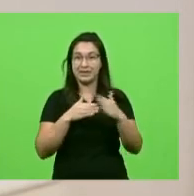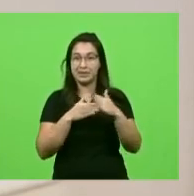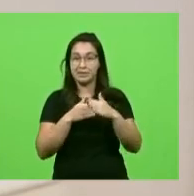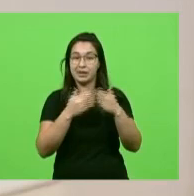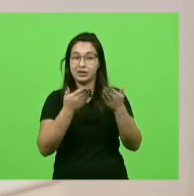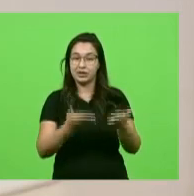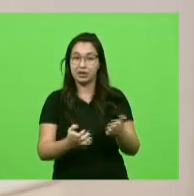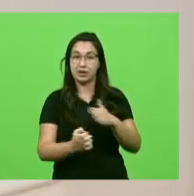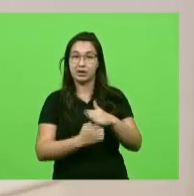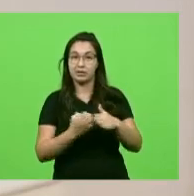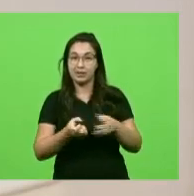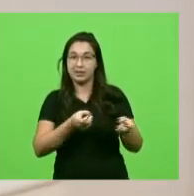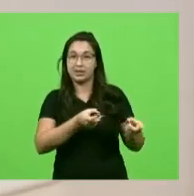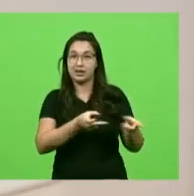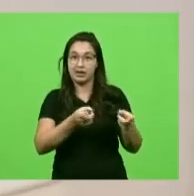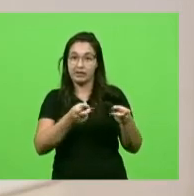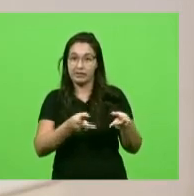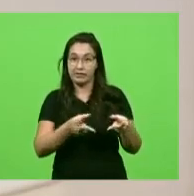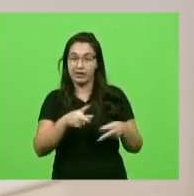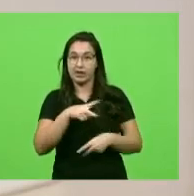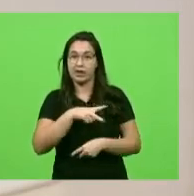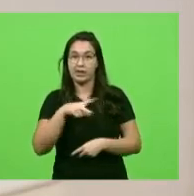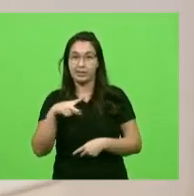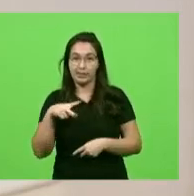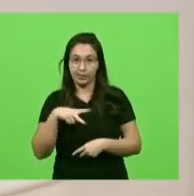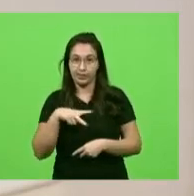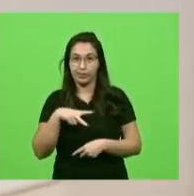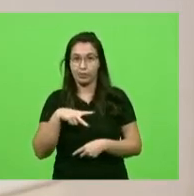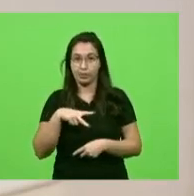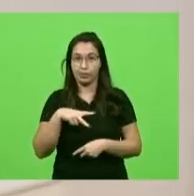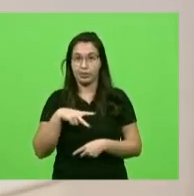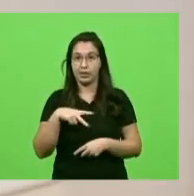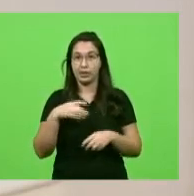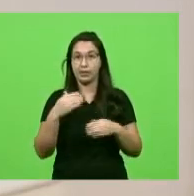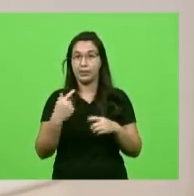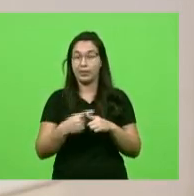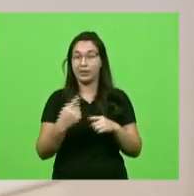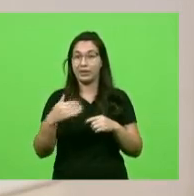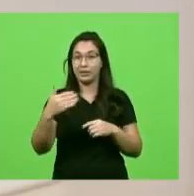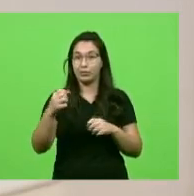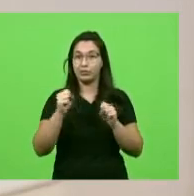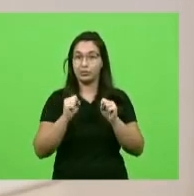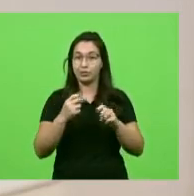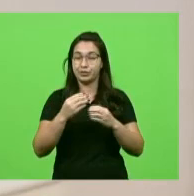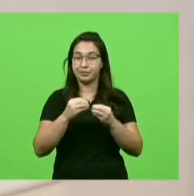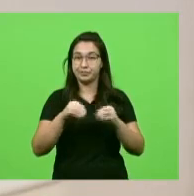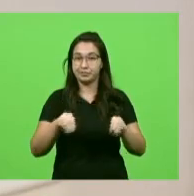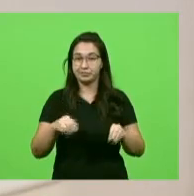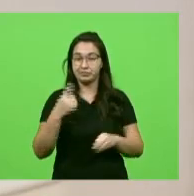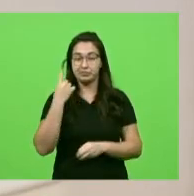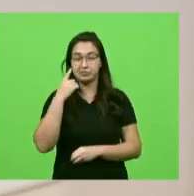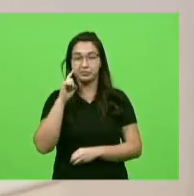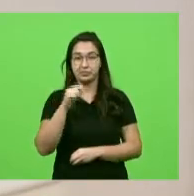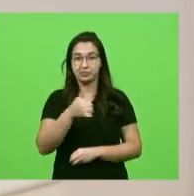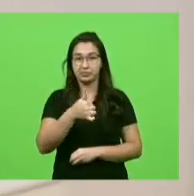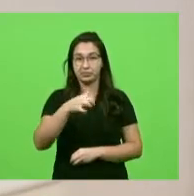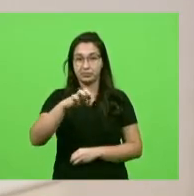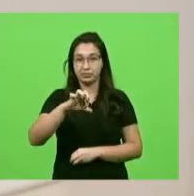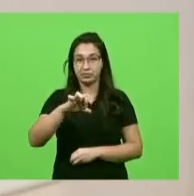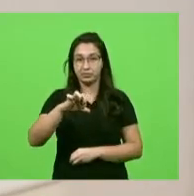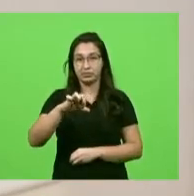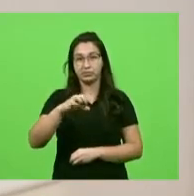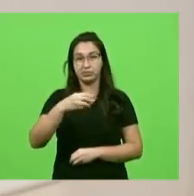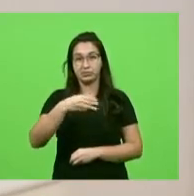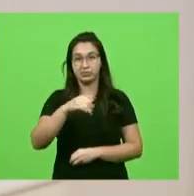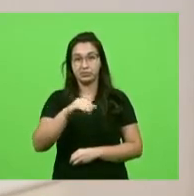venda pública por esse período ante os prejuízos causados. Em 29 de abril de 2020, a Secretaria do Estado de Saúde encaminhou